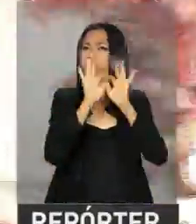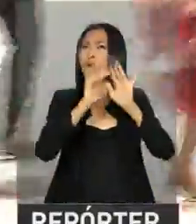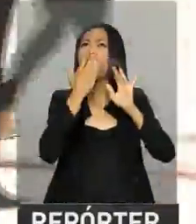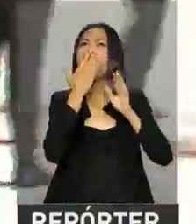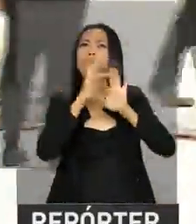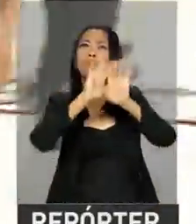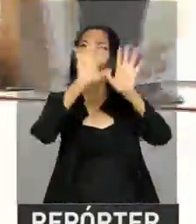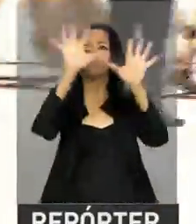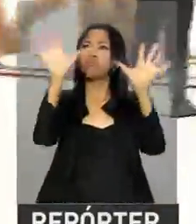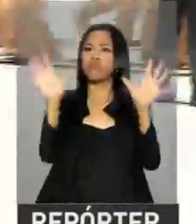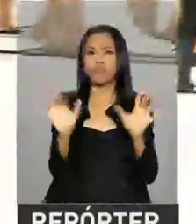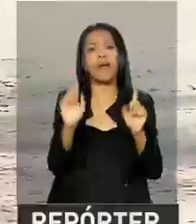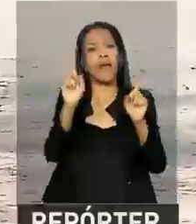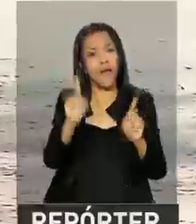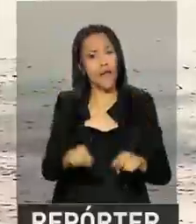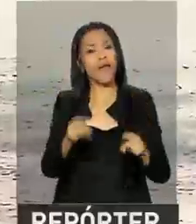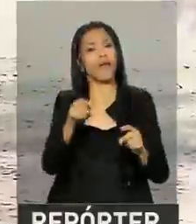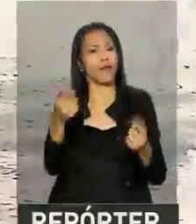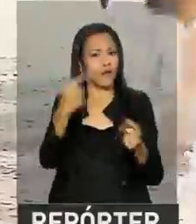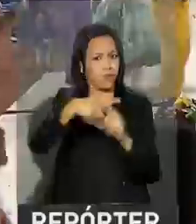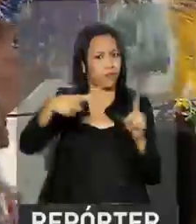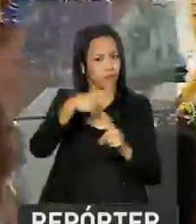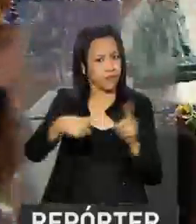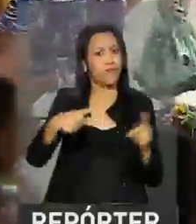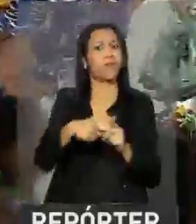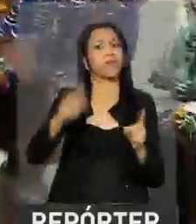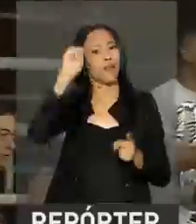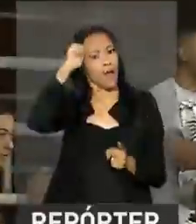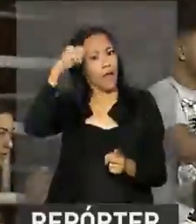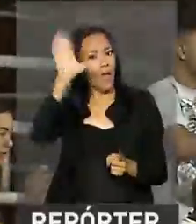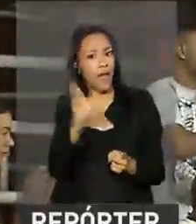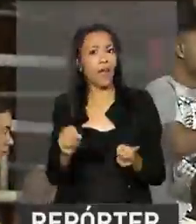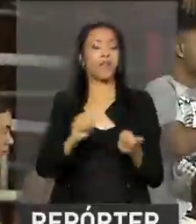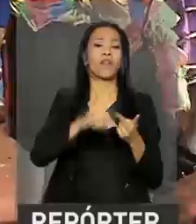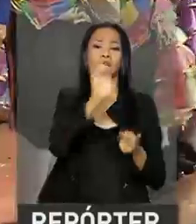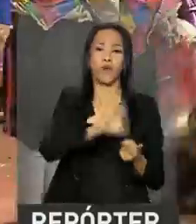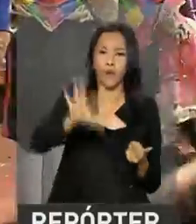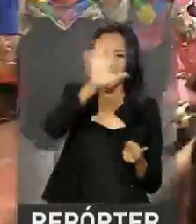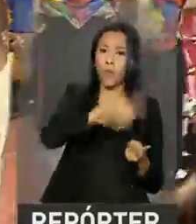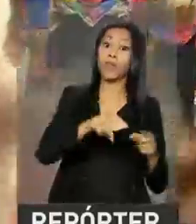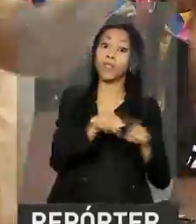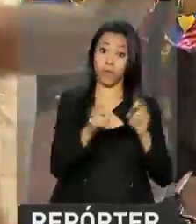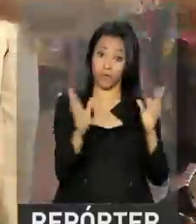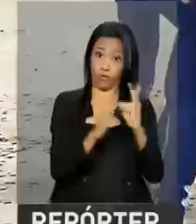de partes da cultura africana, europeia e indígena.